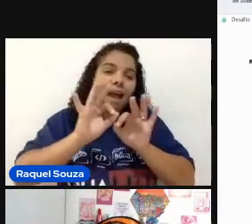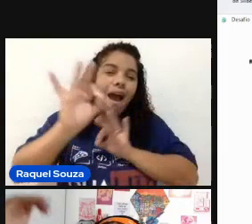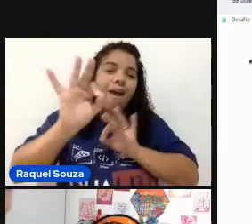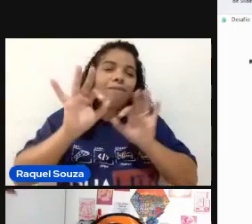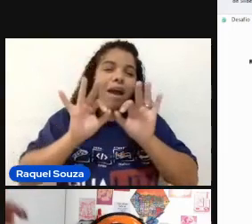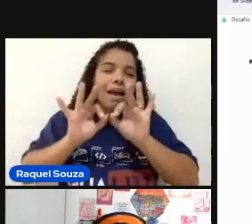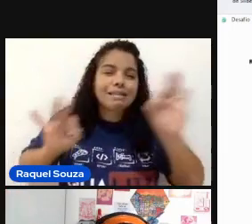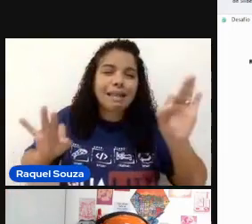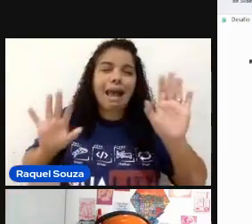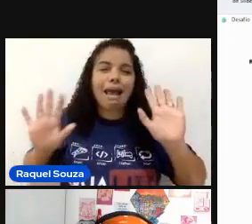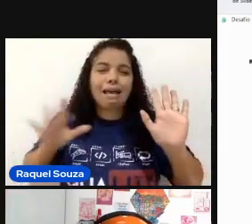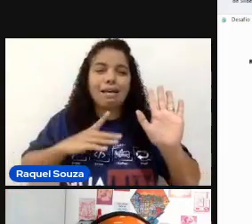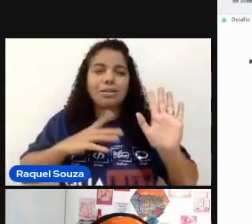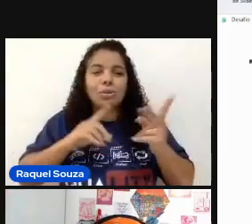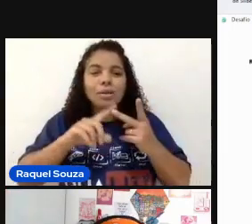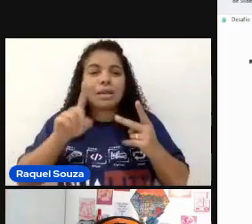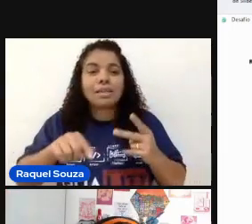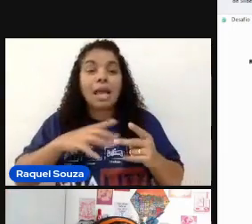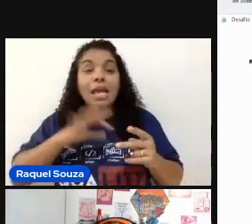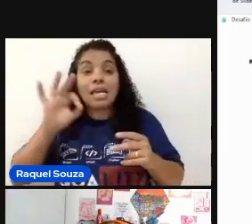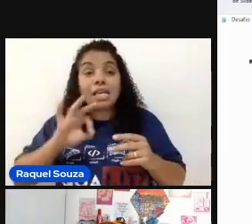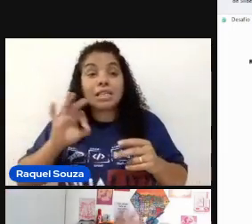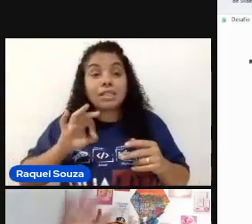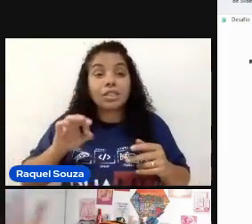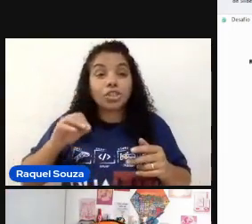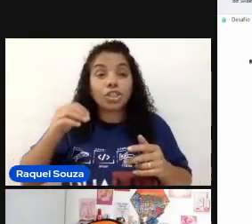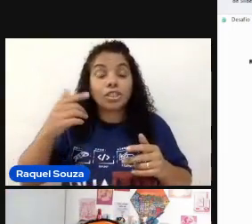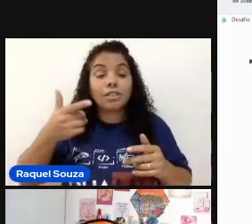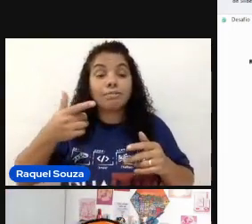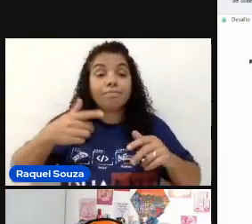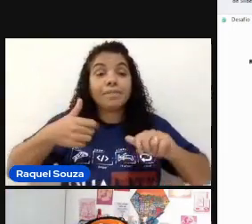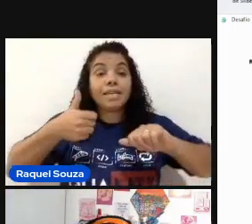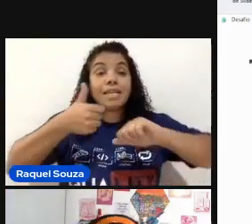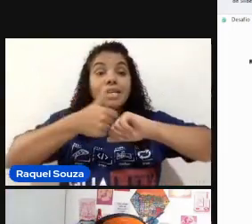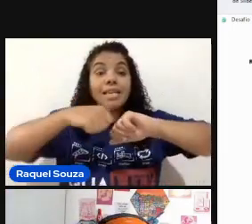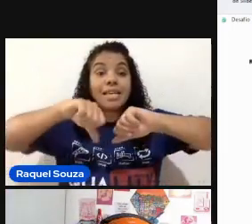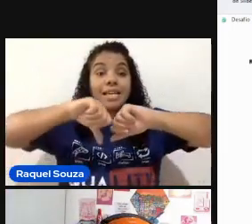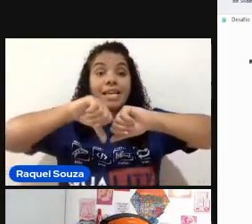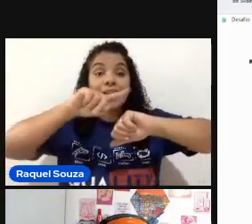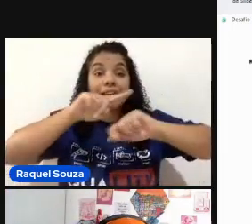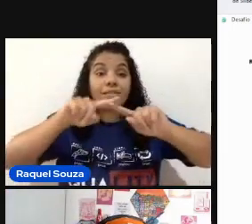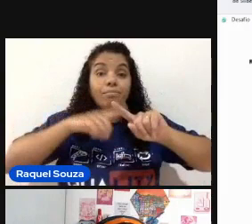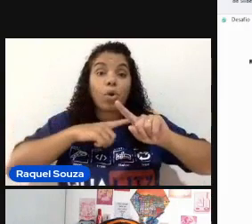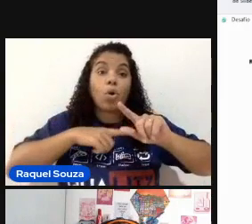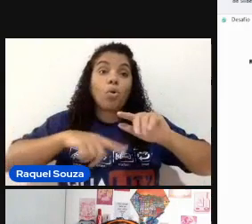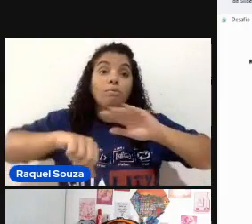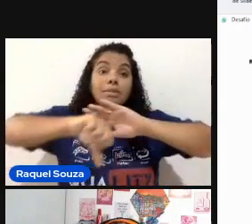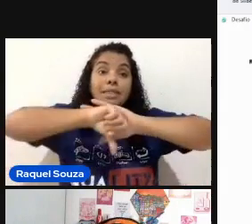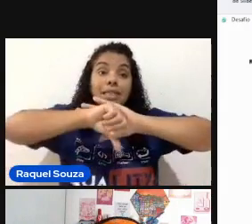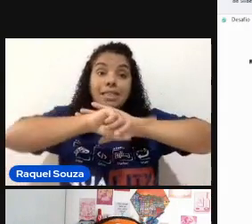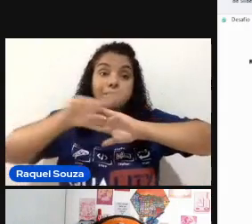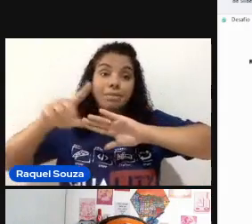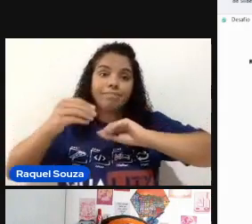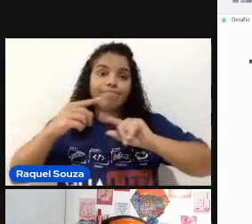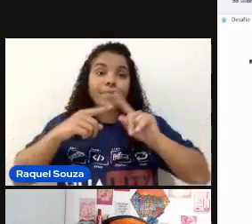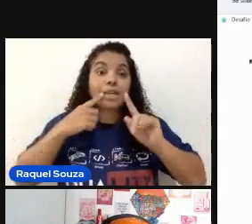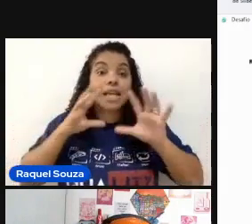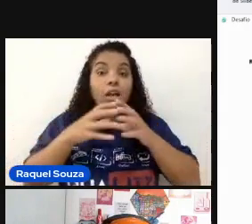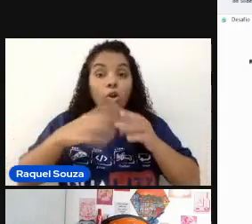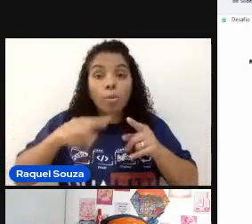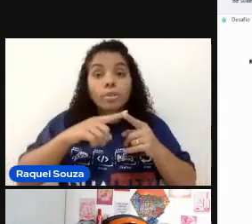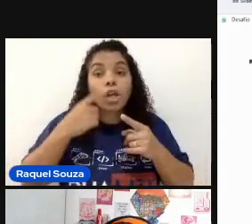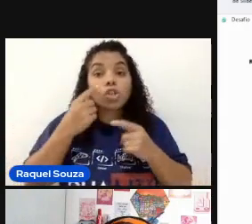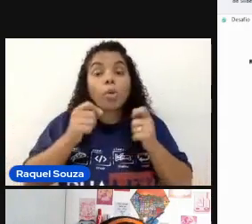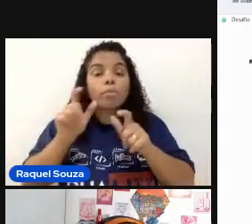com altos índices de criminalidade, que são compostos por diversas comunidades, como é que se faria para que esse